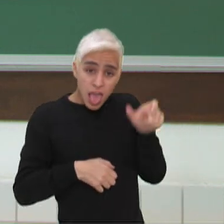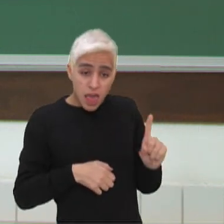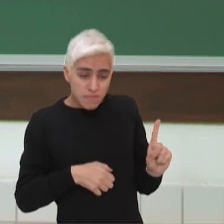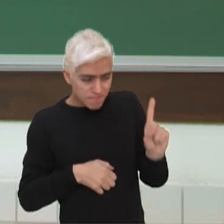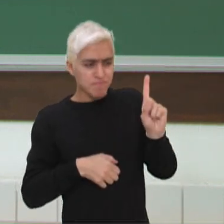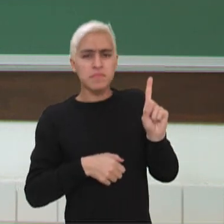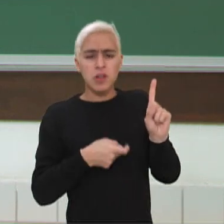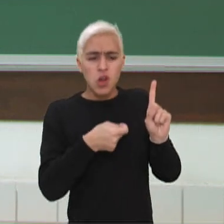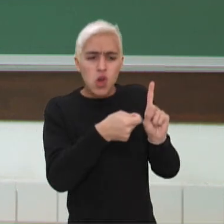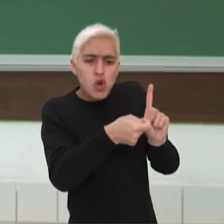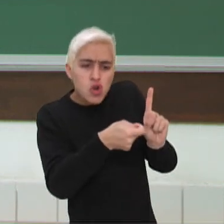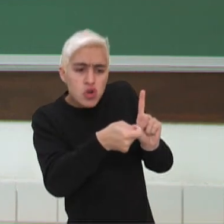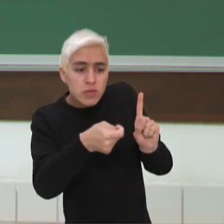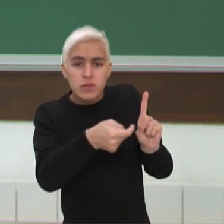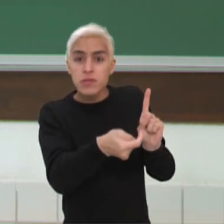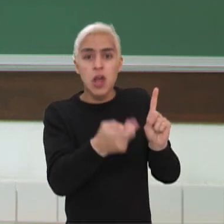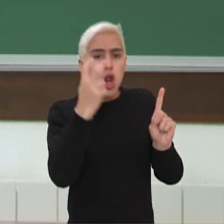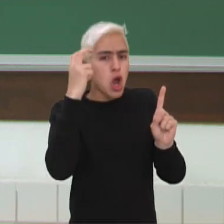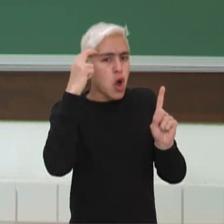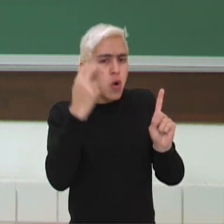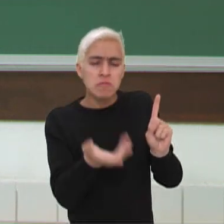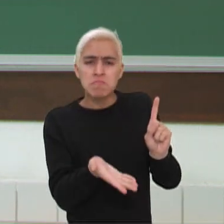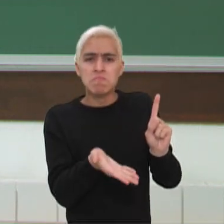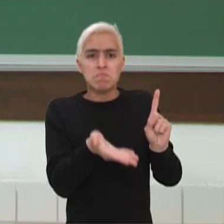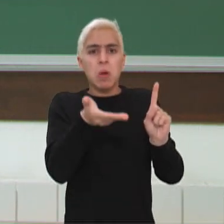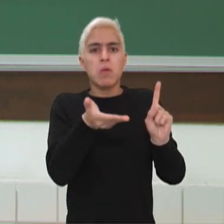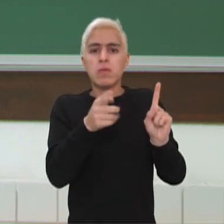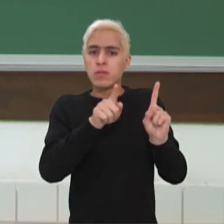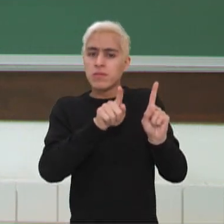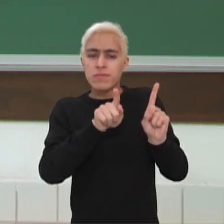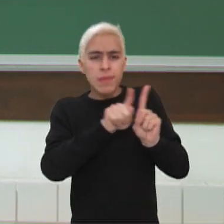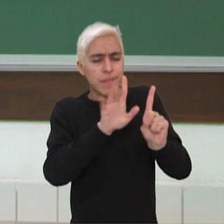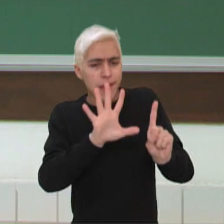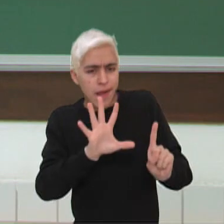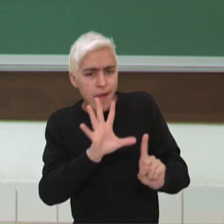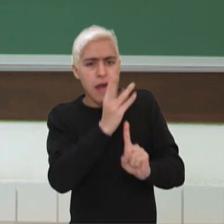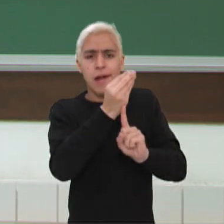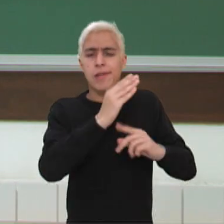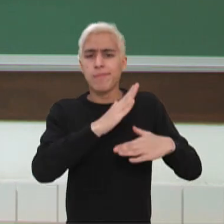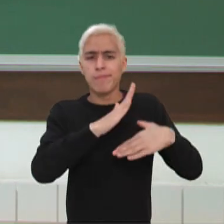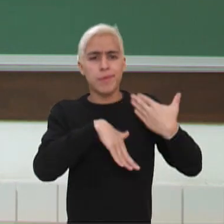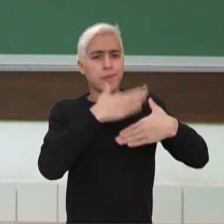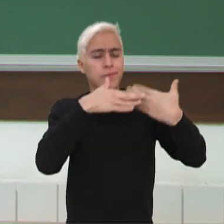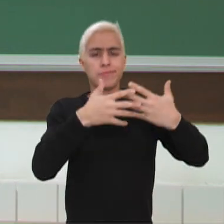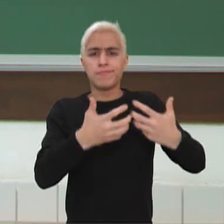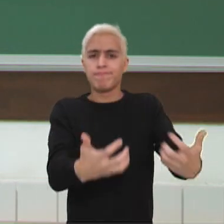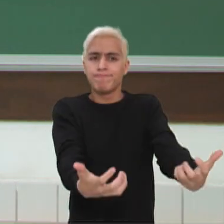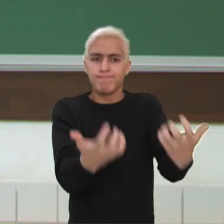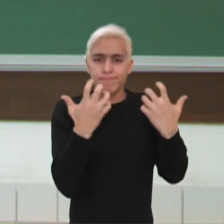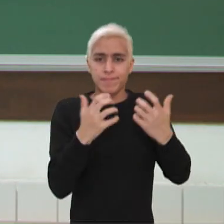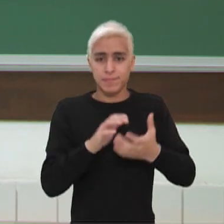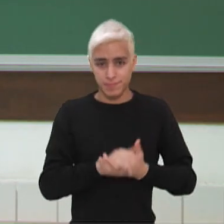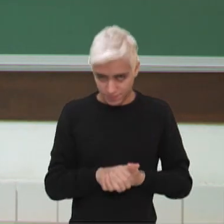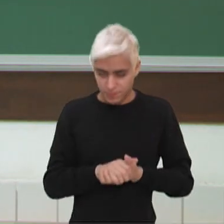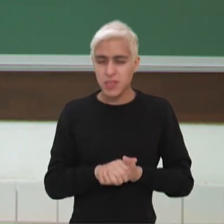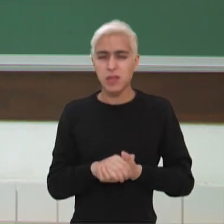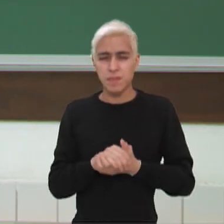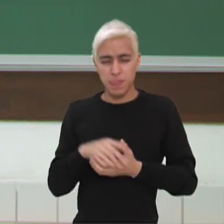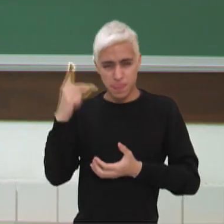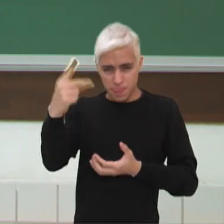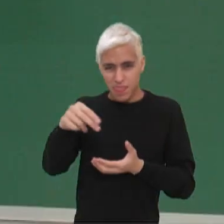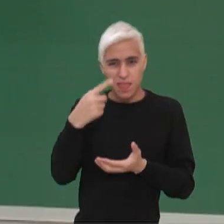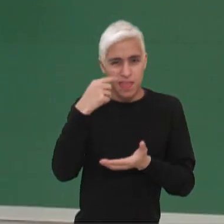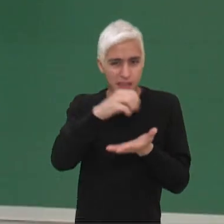ela tão bem que ela cresceu culturalmente e artisticamente de uma maneira absurda. Absurda. Vamos lá,